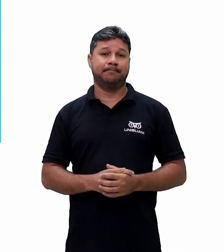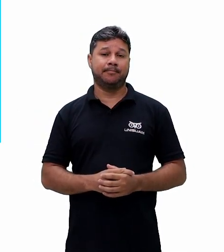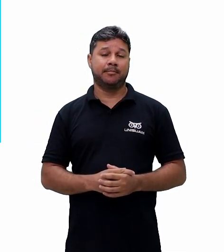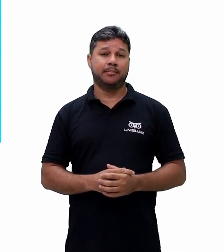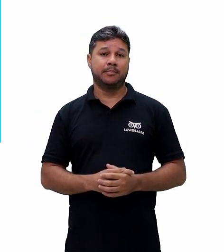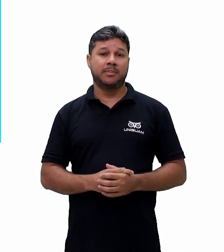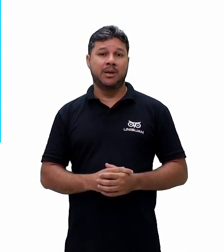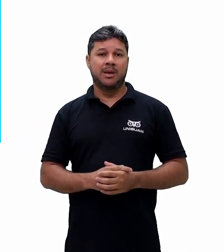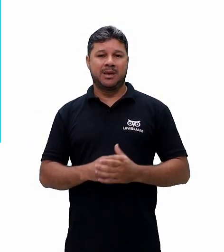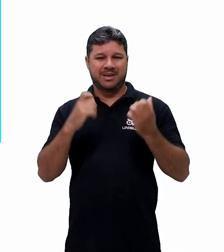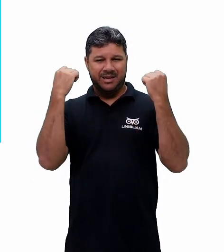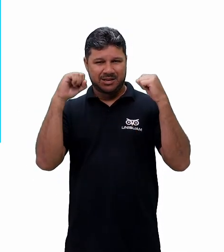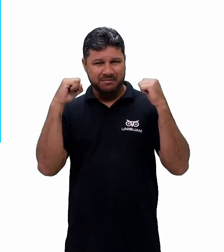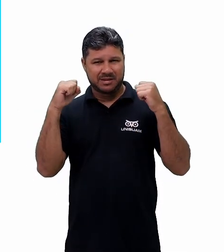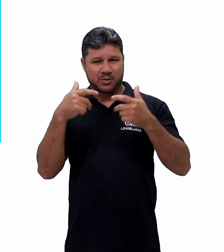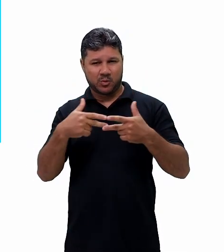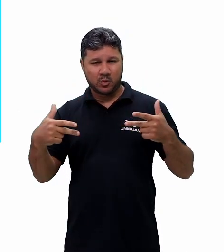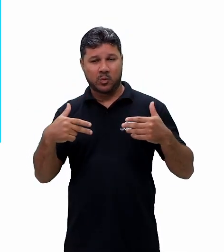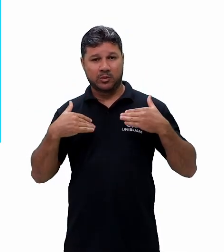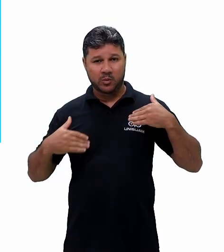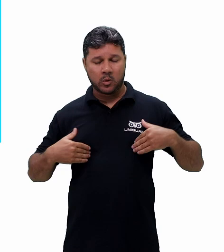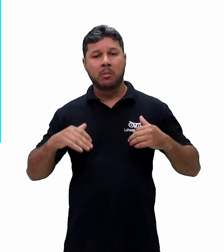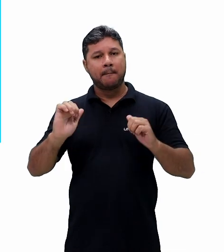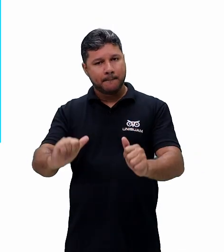melhorar o desempenho físico,